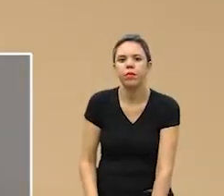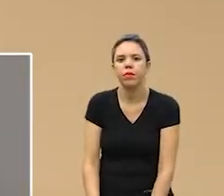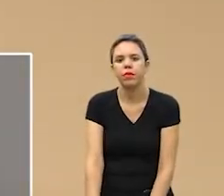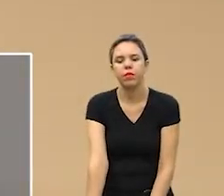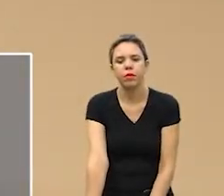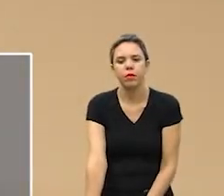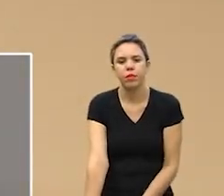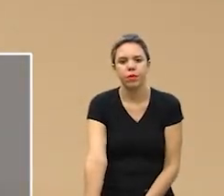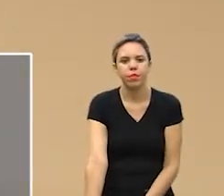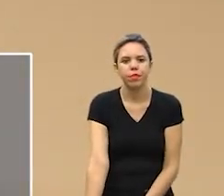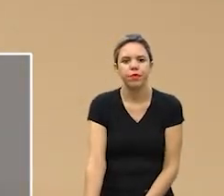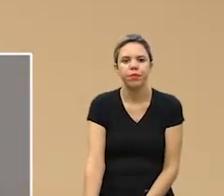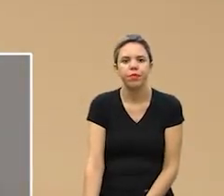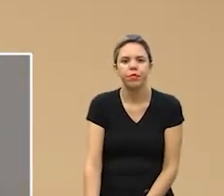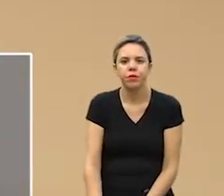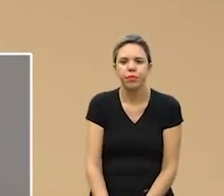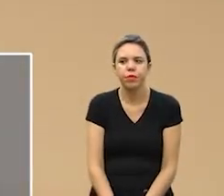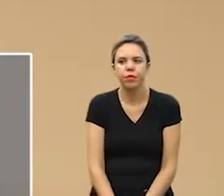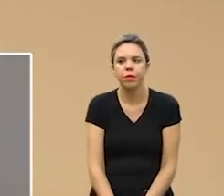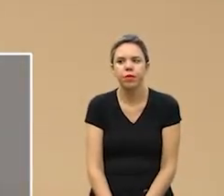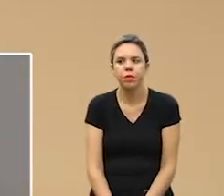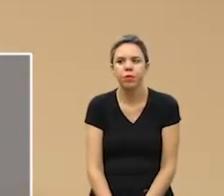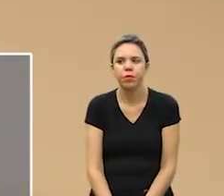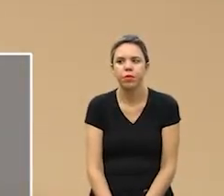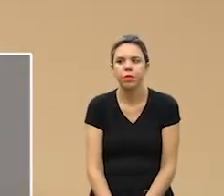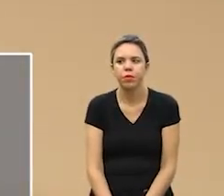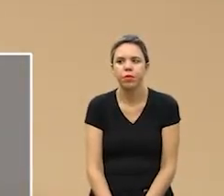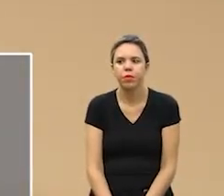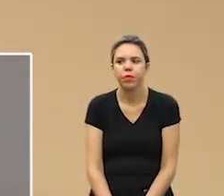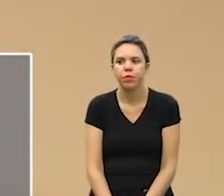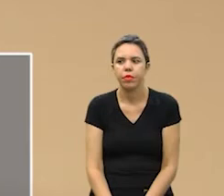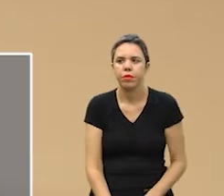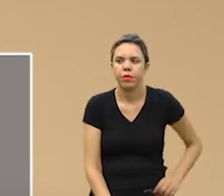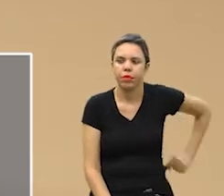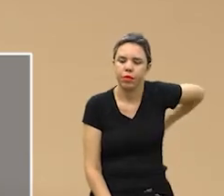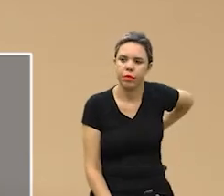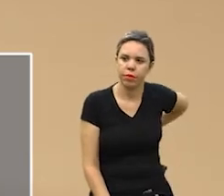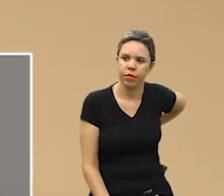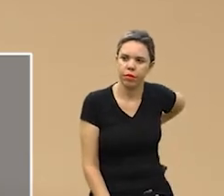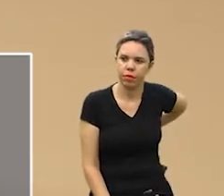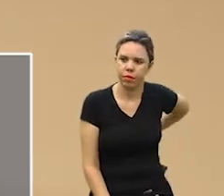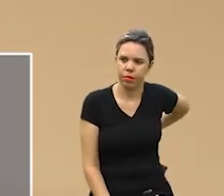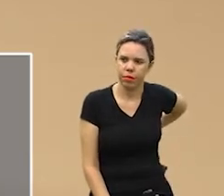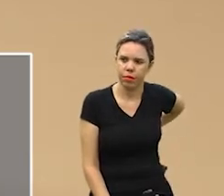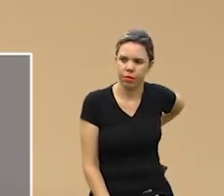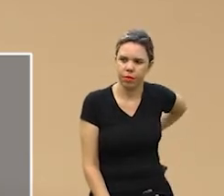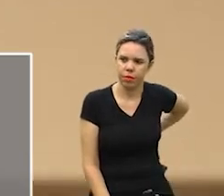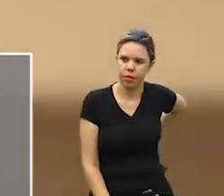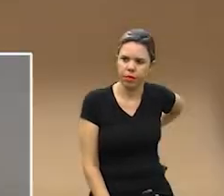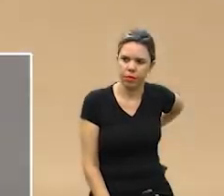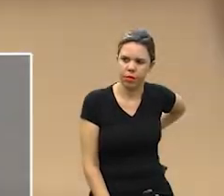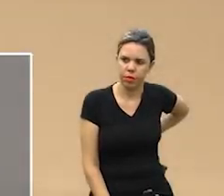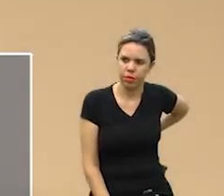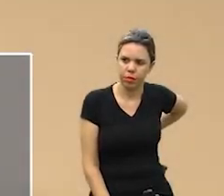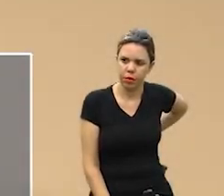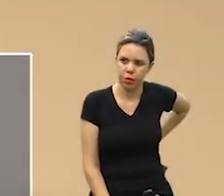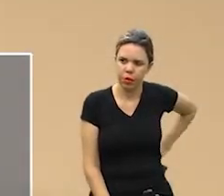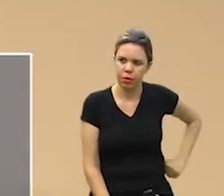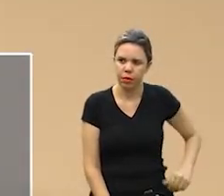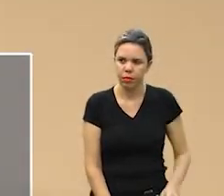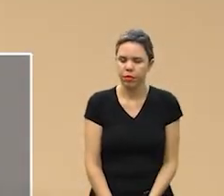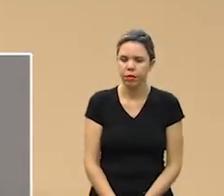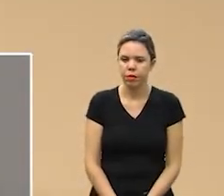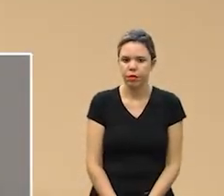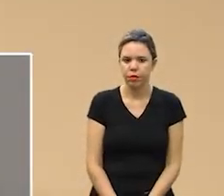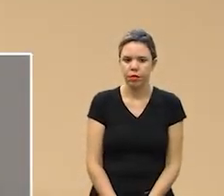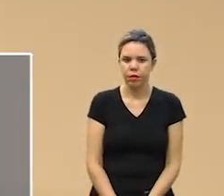E o nosso segundo drink é o Guaraná Blue, que você vai precisar de 30 ml de xarope de Curaçao Blue,